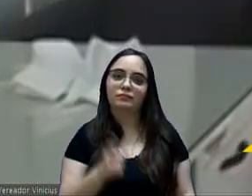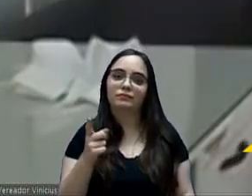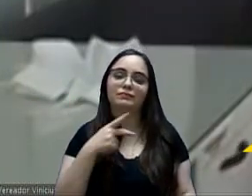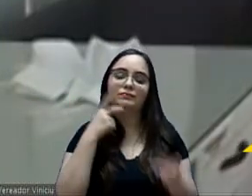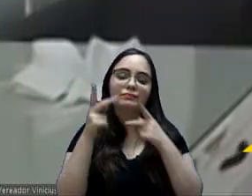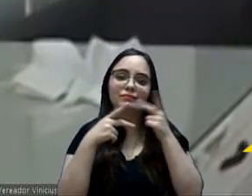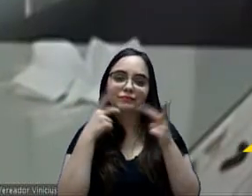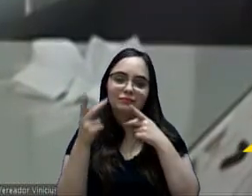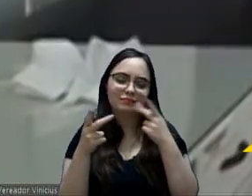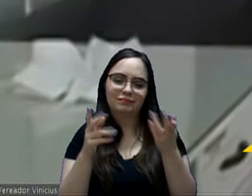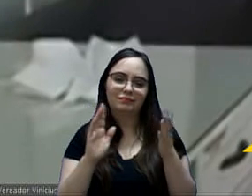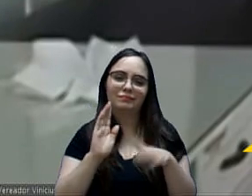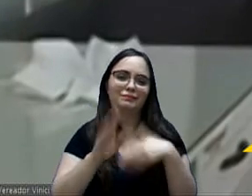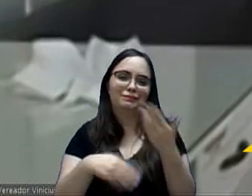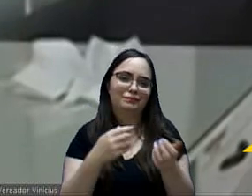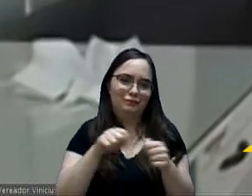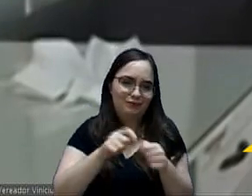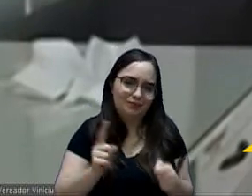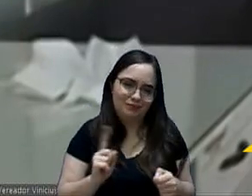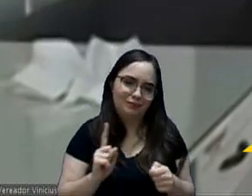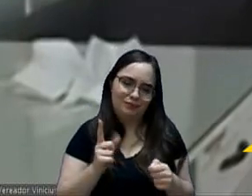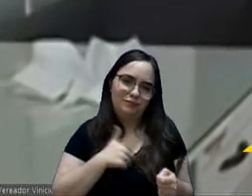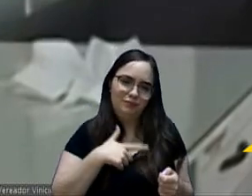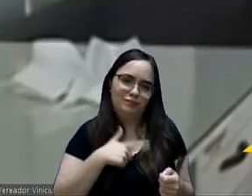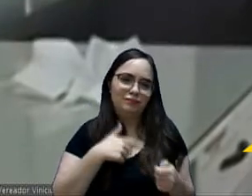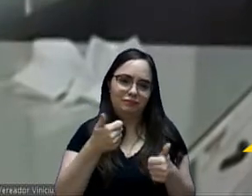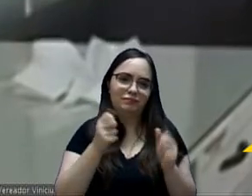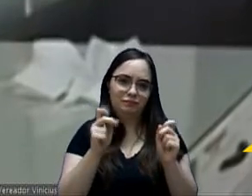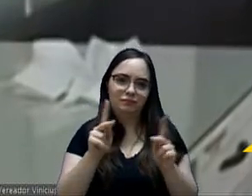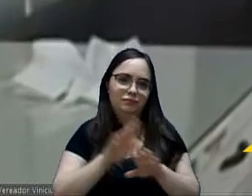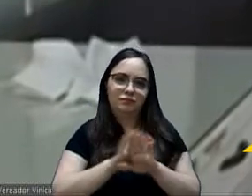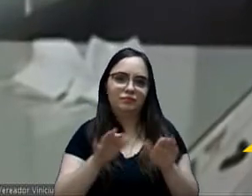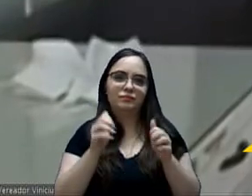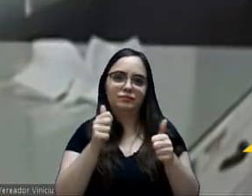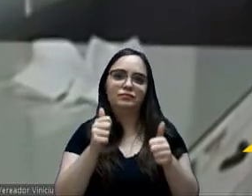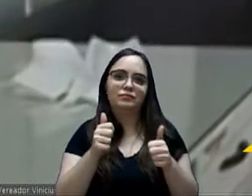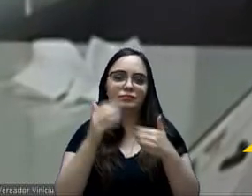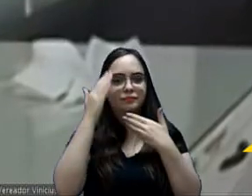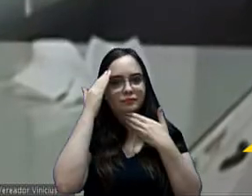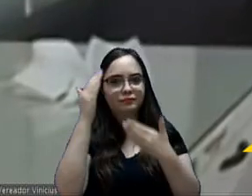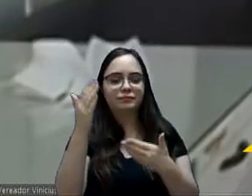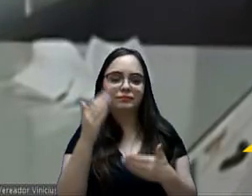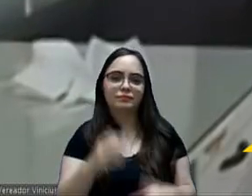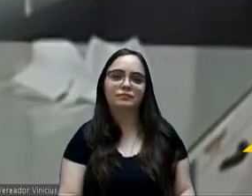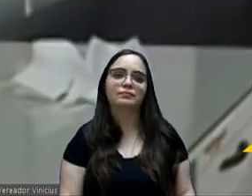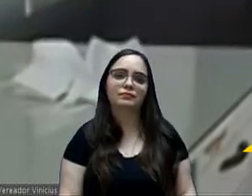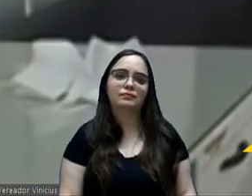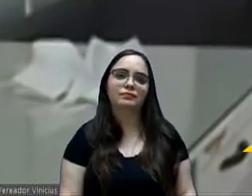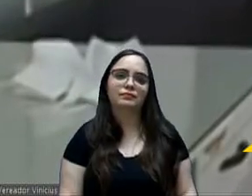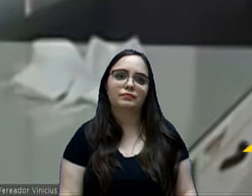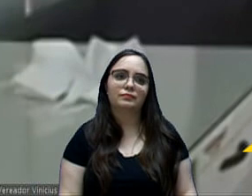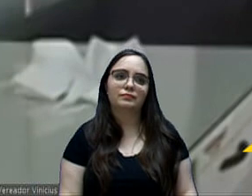essa baboseira que é feio demais, tá bom? Era isso que eu queria falar, presidente. E pode contar com o meu